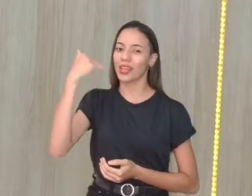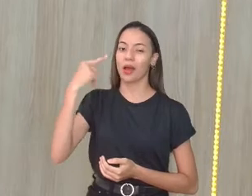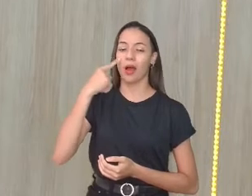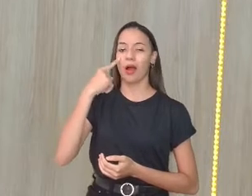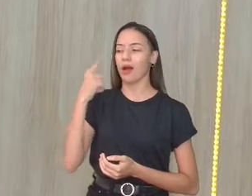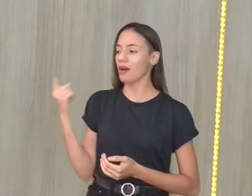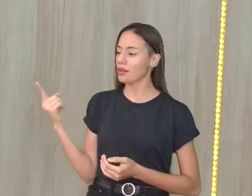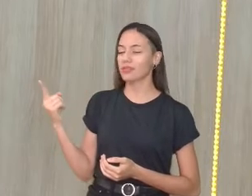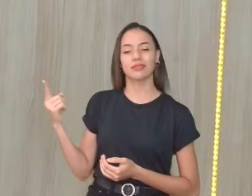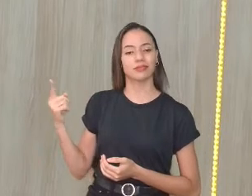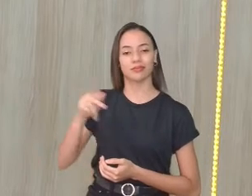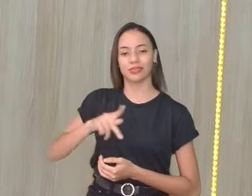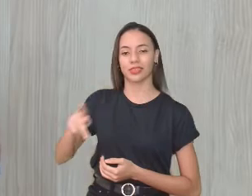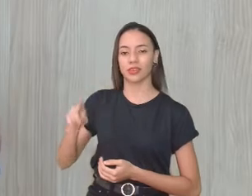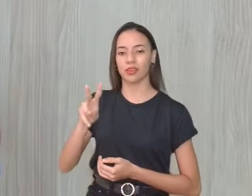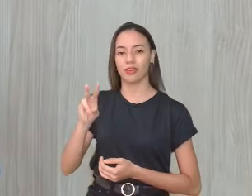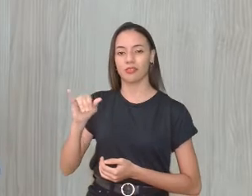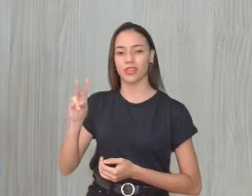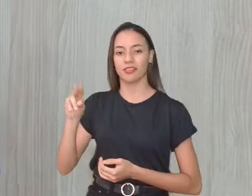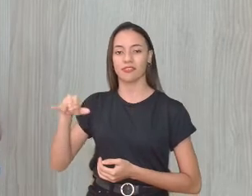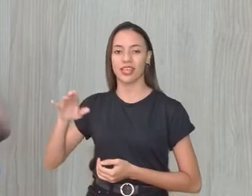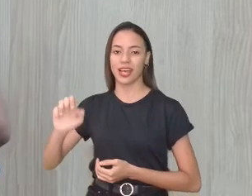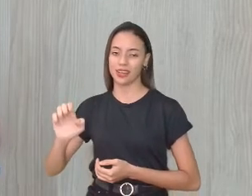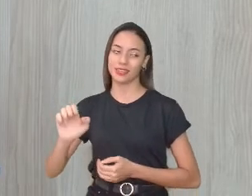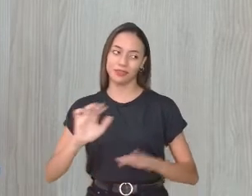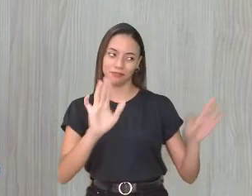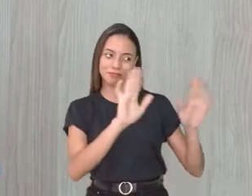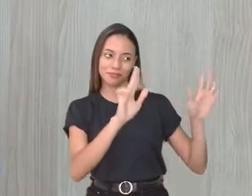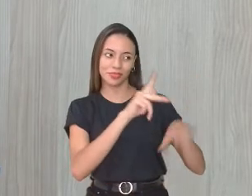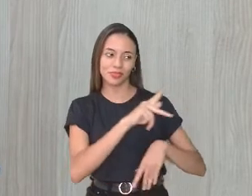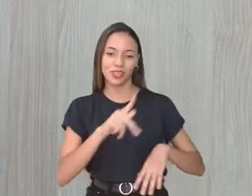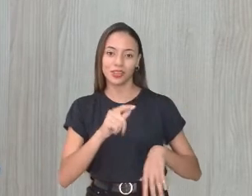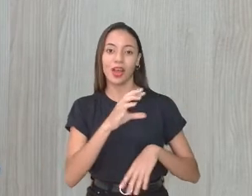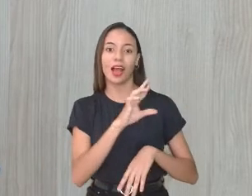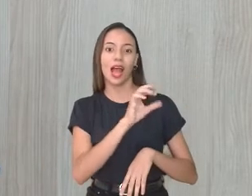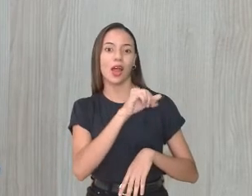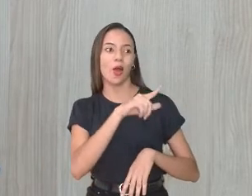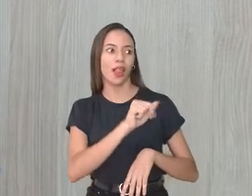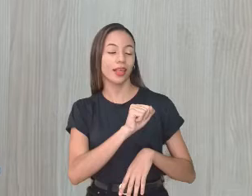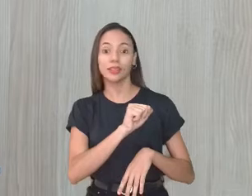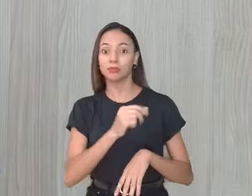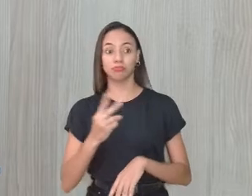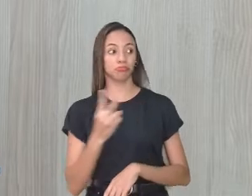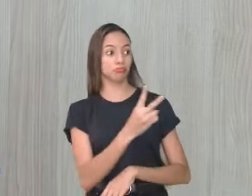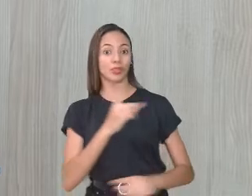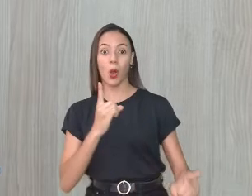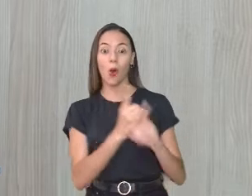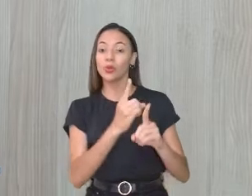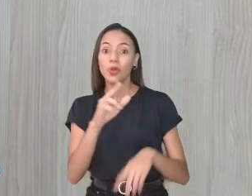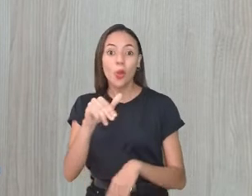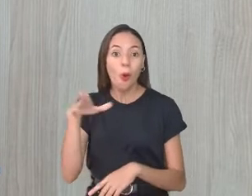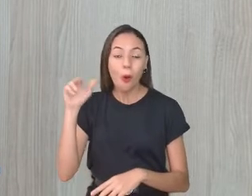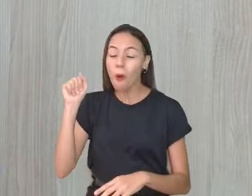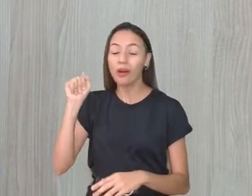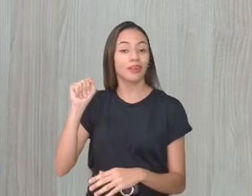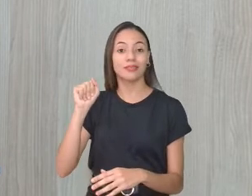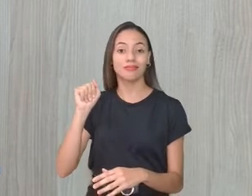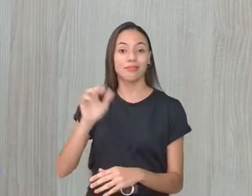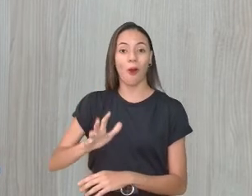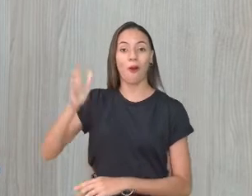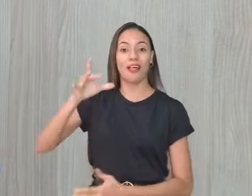professora Viviane. Olá, professora Carolina. Esse crossover nunca aconteceu. Não é? Por isso que eu disse, ninguém na vai TV.